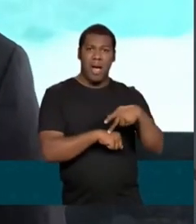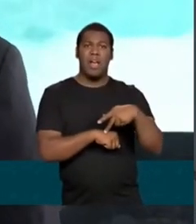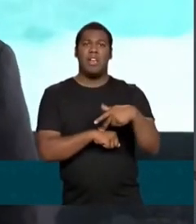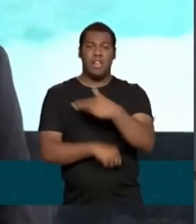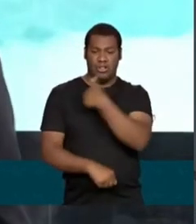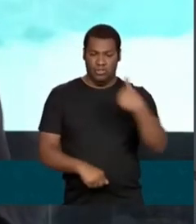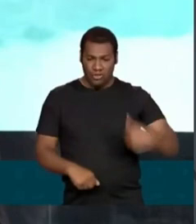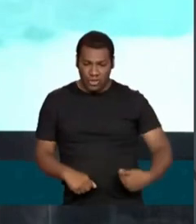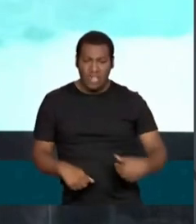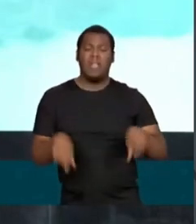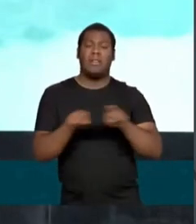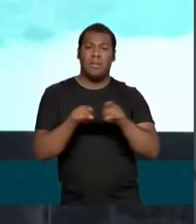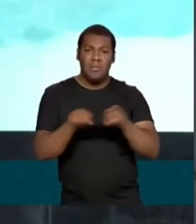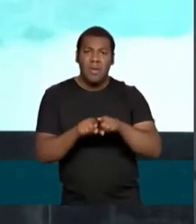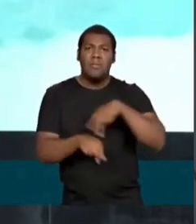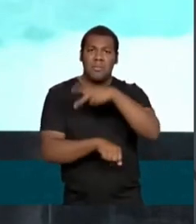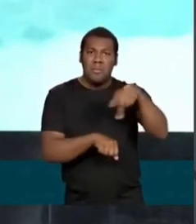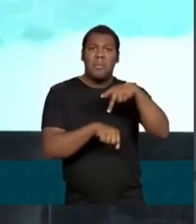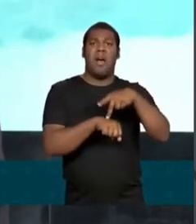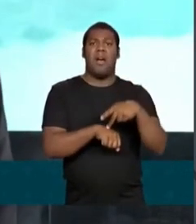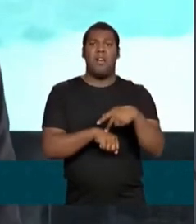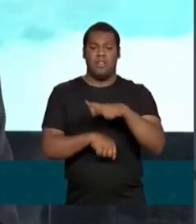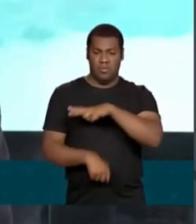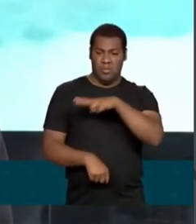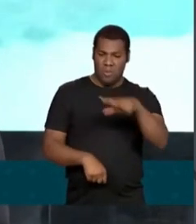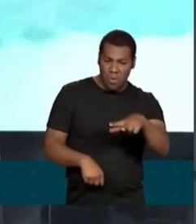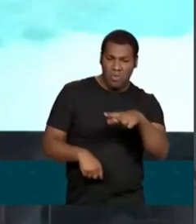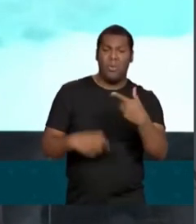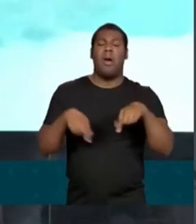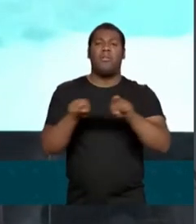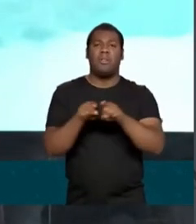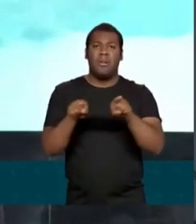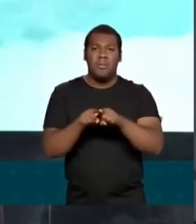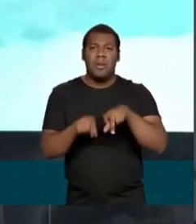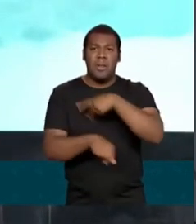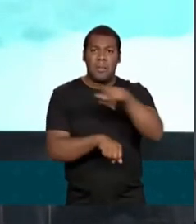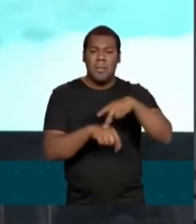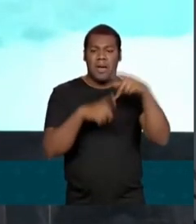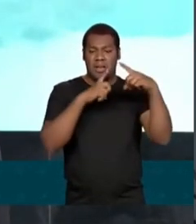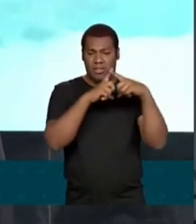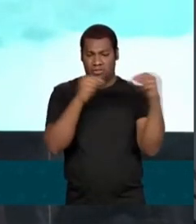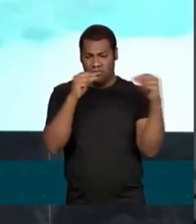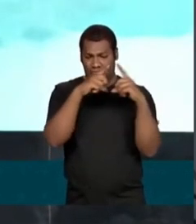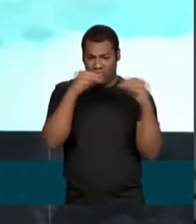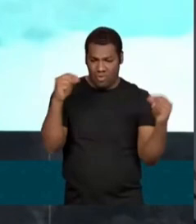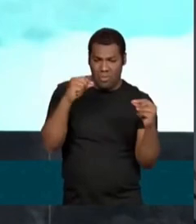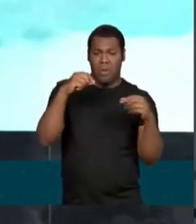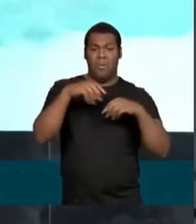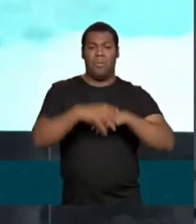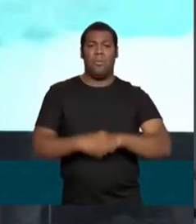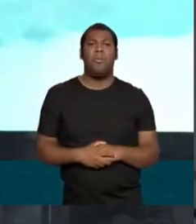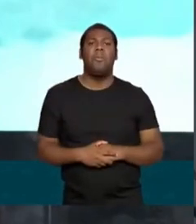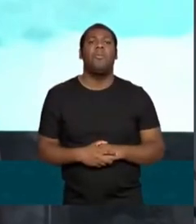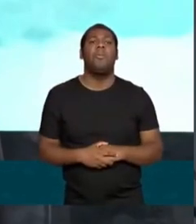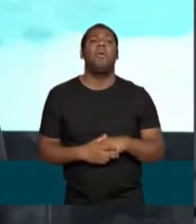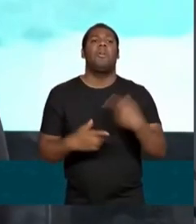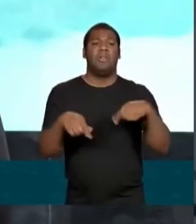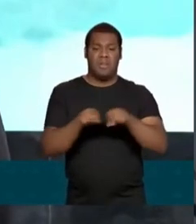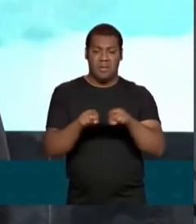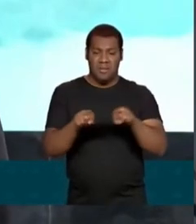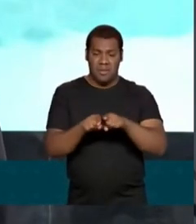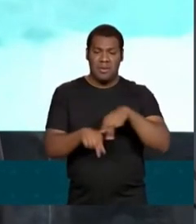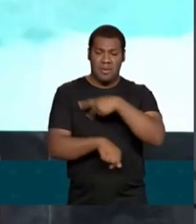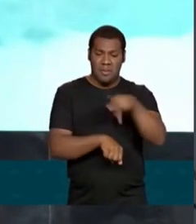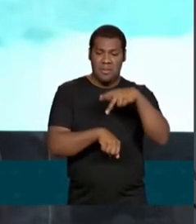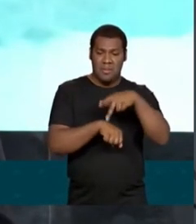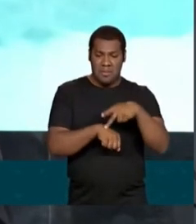para o Japão a gente pensa em Portugal em Portugal encontrar em parcerias espanhóis vai para o Japão